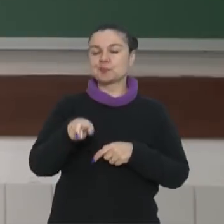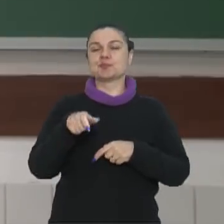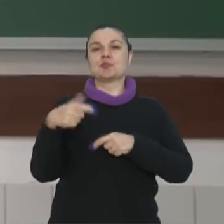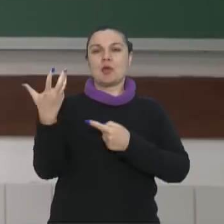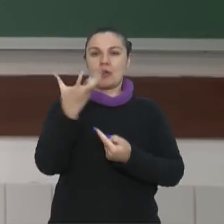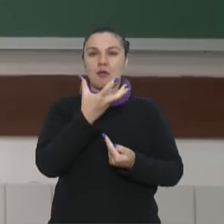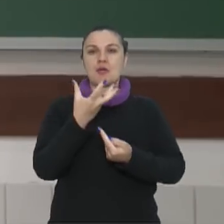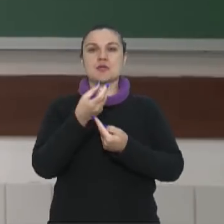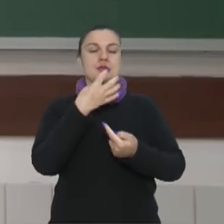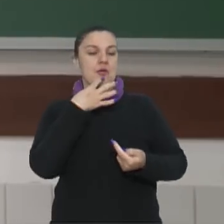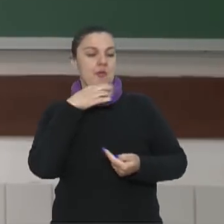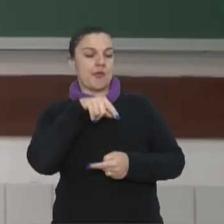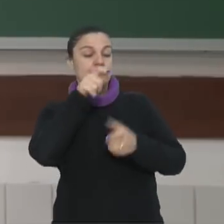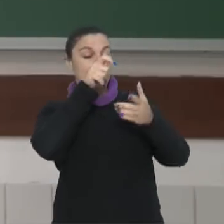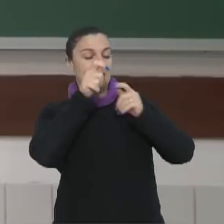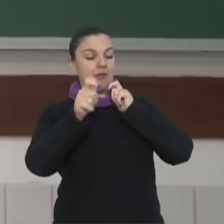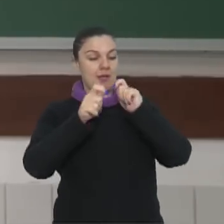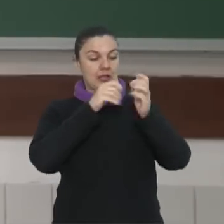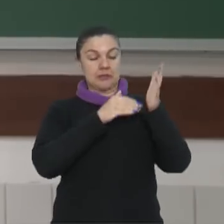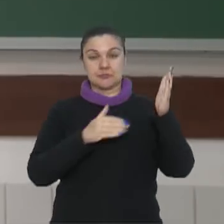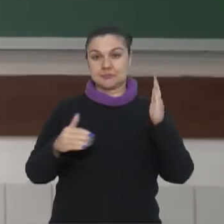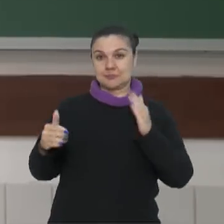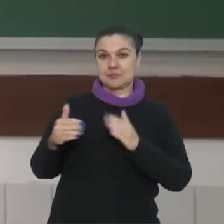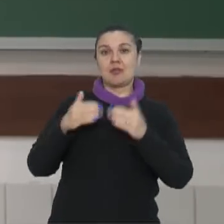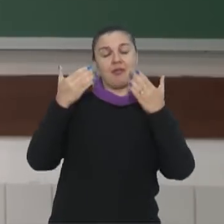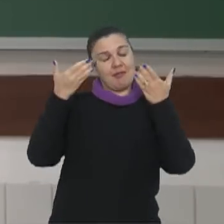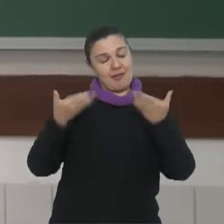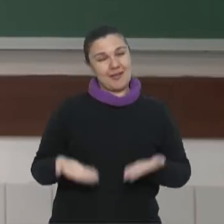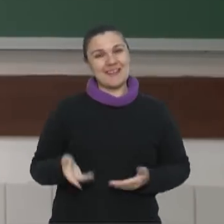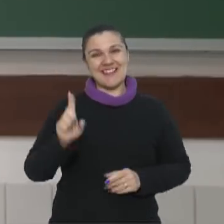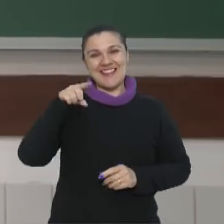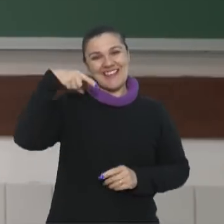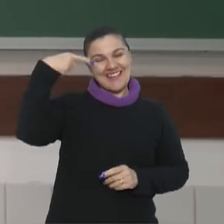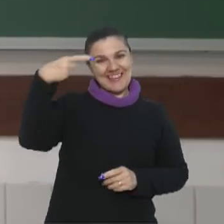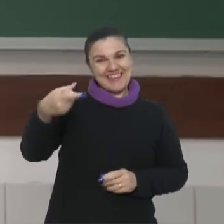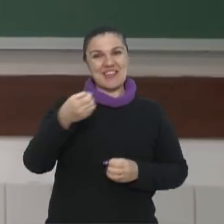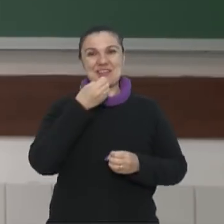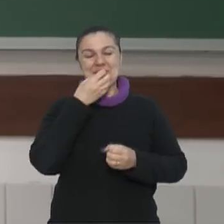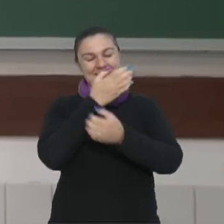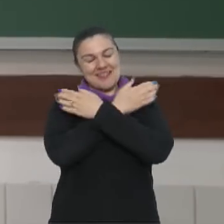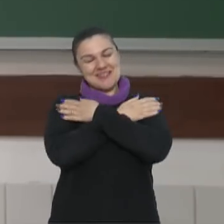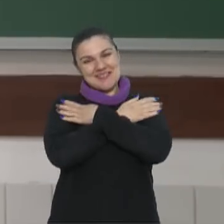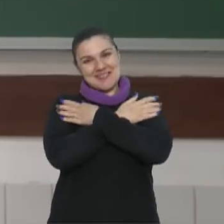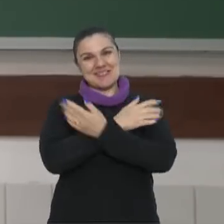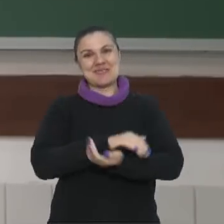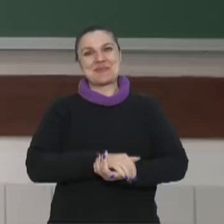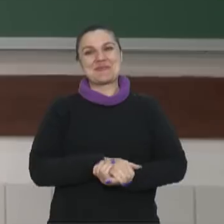entrevista toda se você quiser, tá bom? Bom, é isso. Até mais. Um abraço.